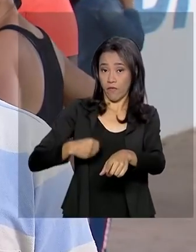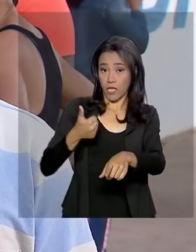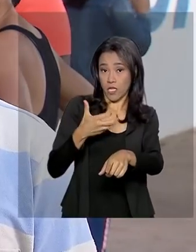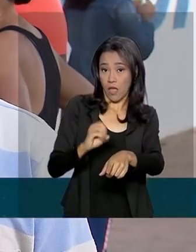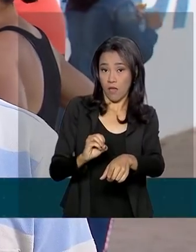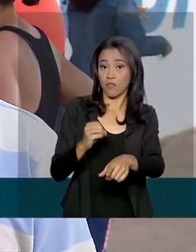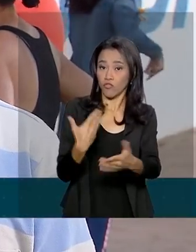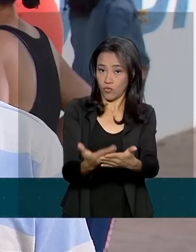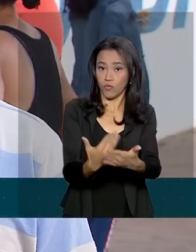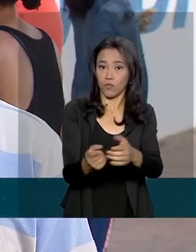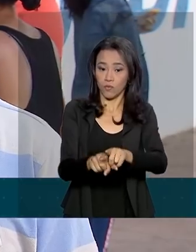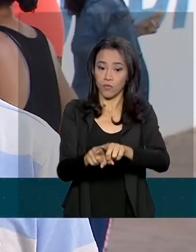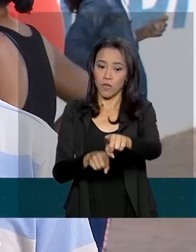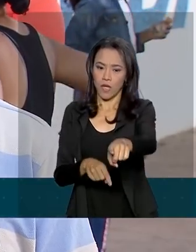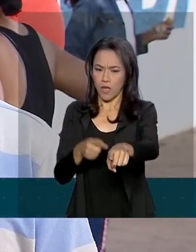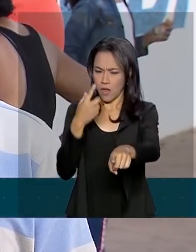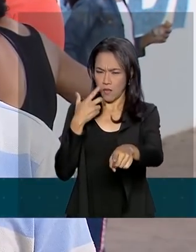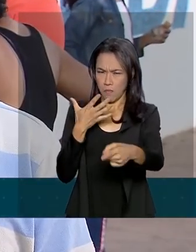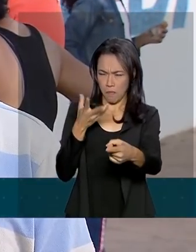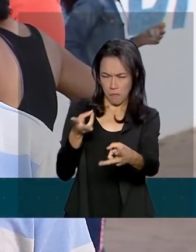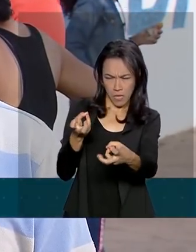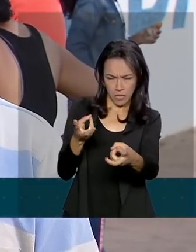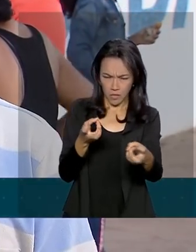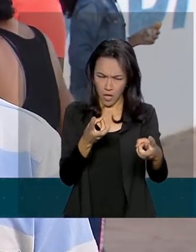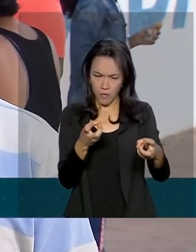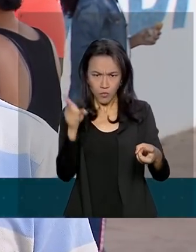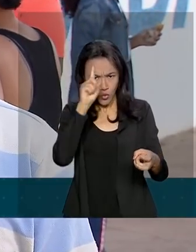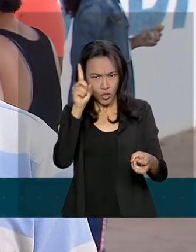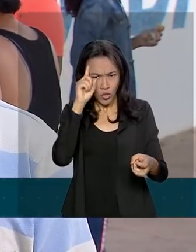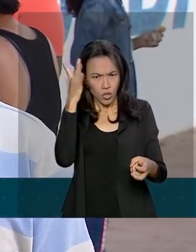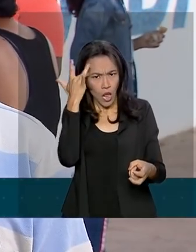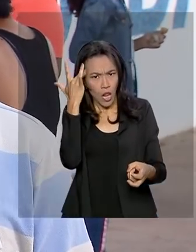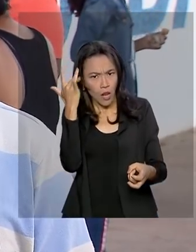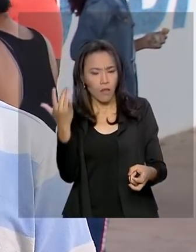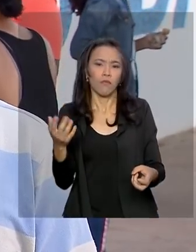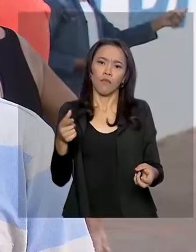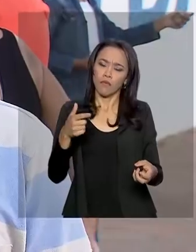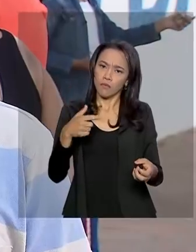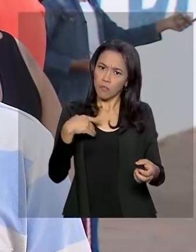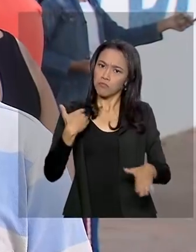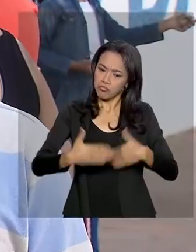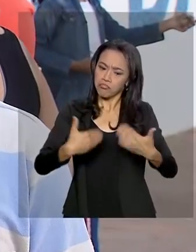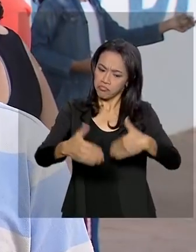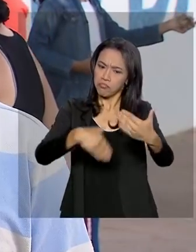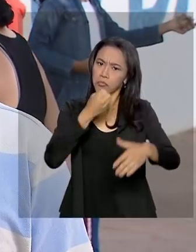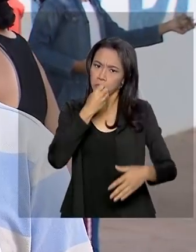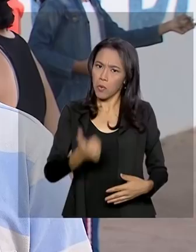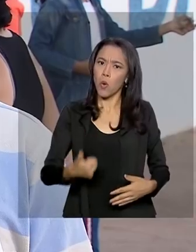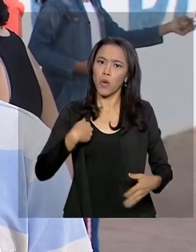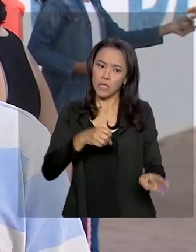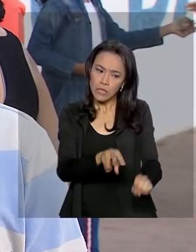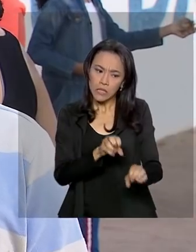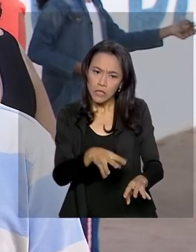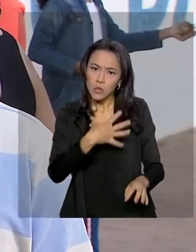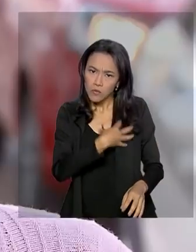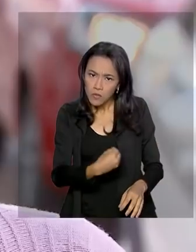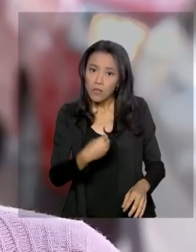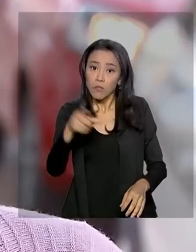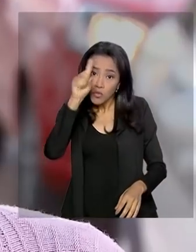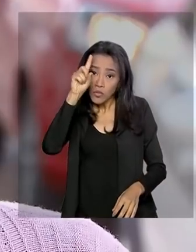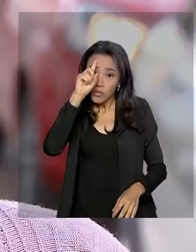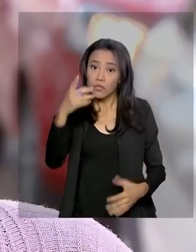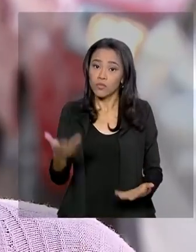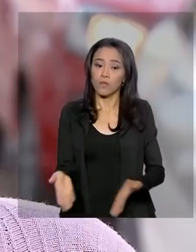observa no dia a dia as nossas crianças. Elas estão se desenvolvendo muito. Então, está educando nossos filhos para o dia a dia.